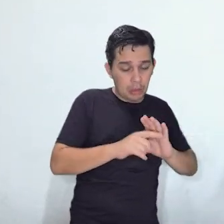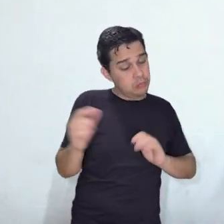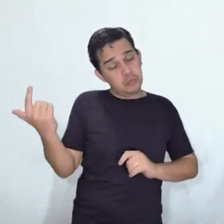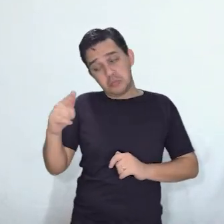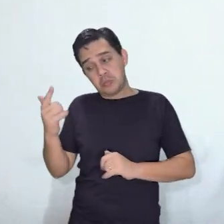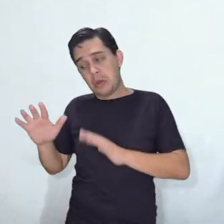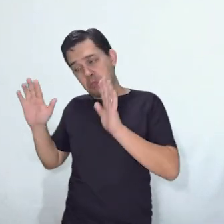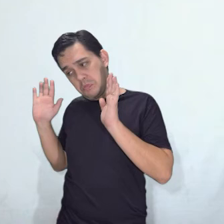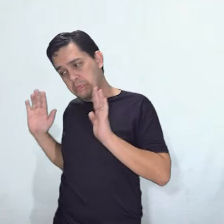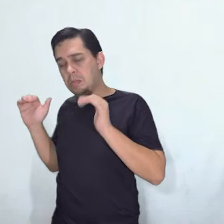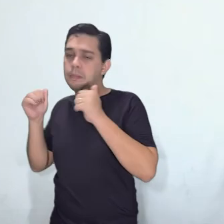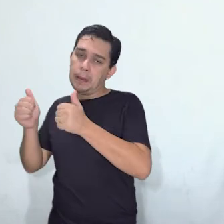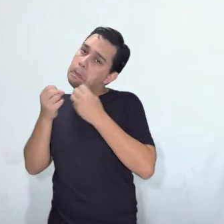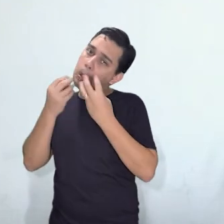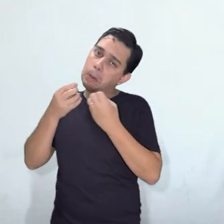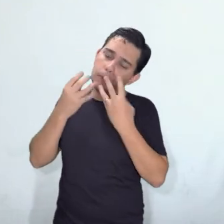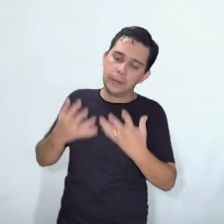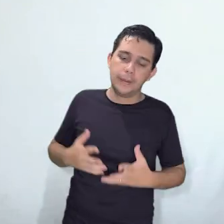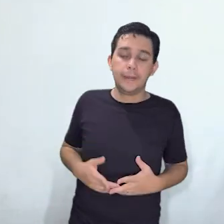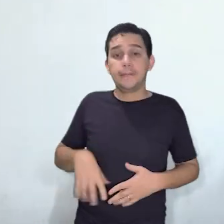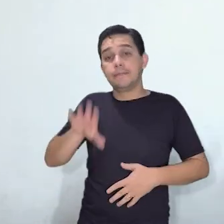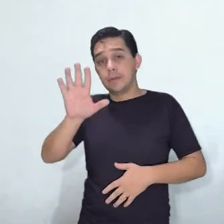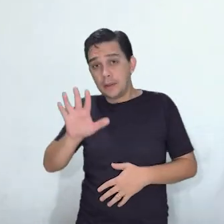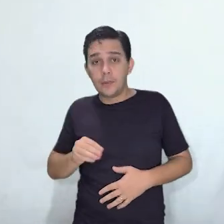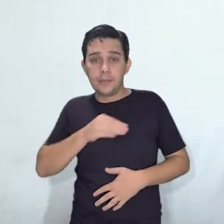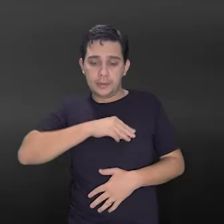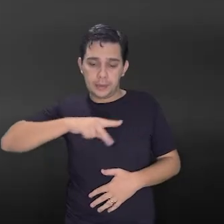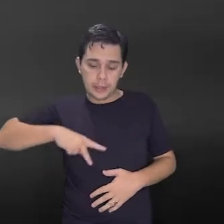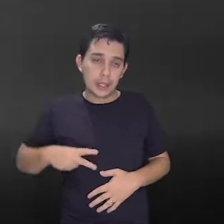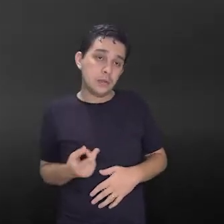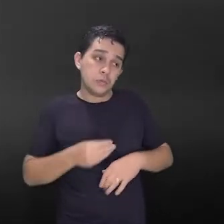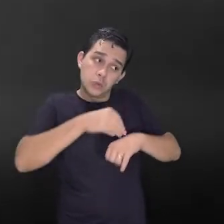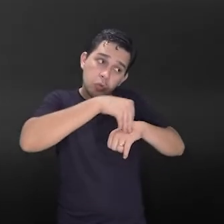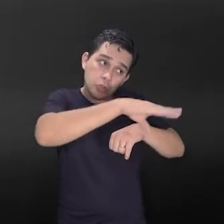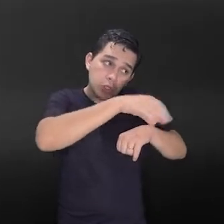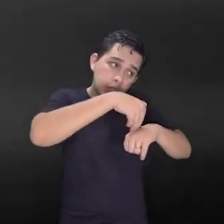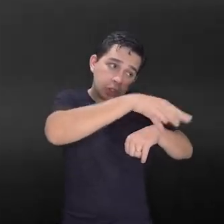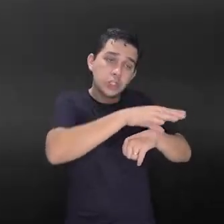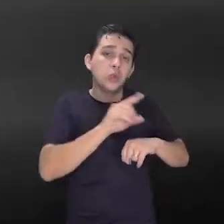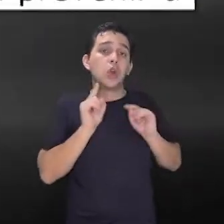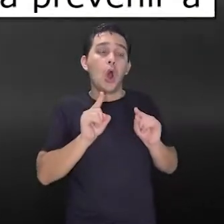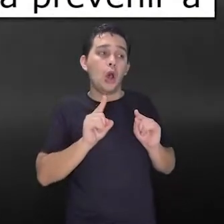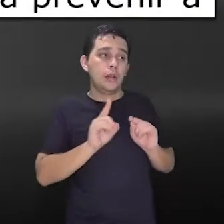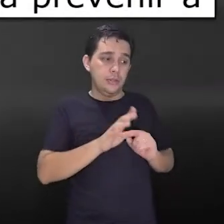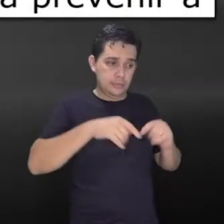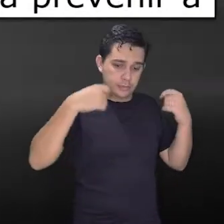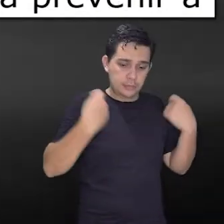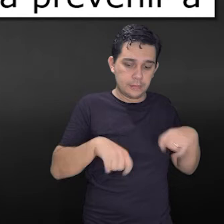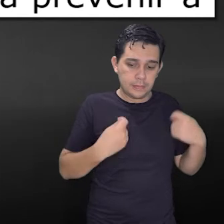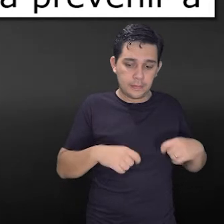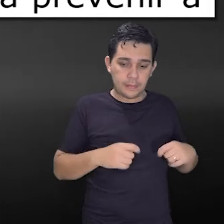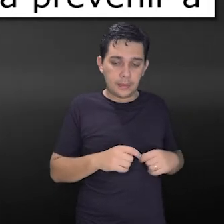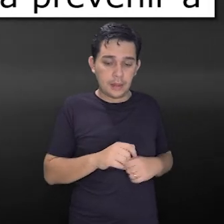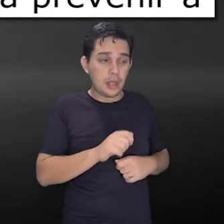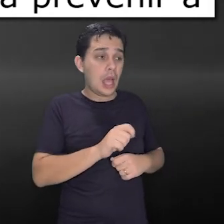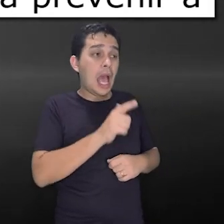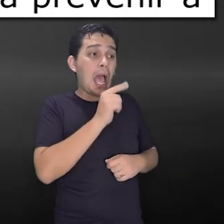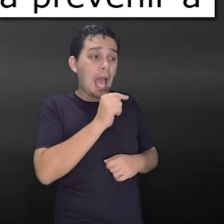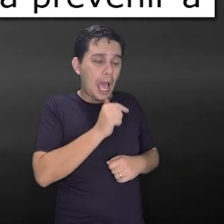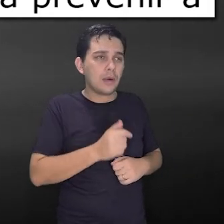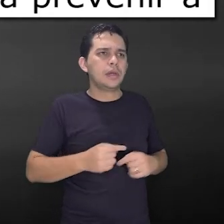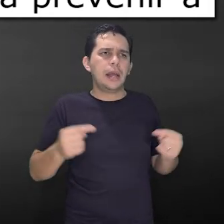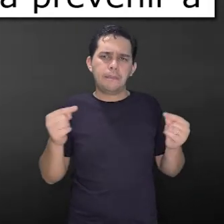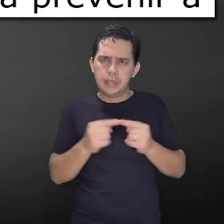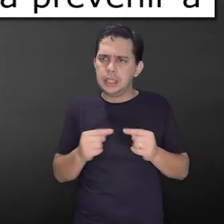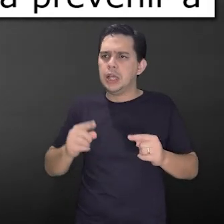o Ministério Público ele recomendou, com base aí no princípio da precaução, tendo em vista que a água trata-se de